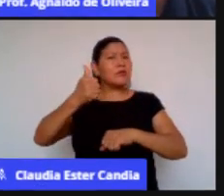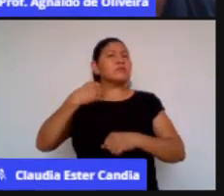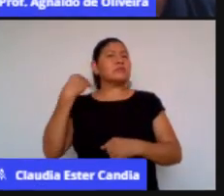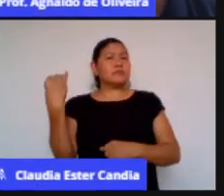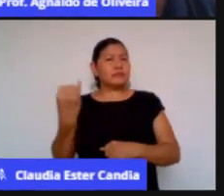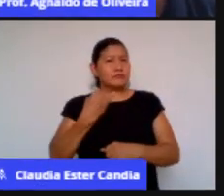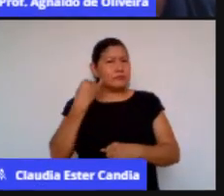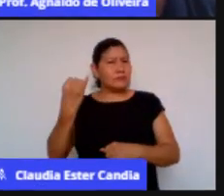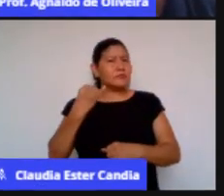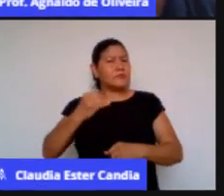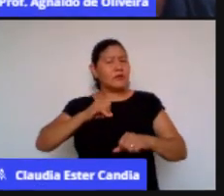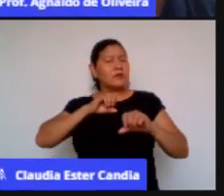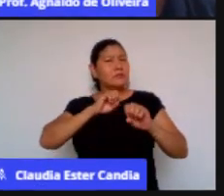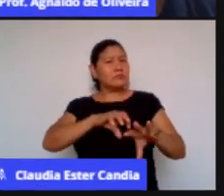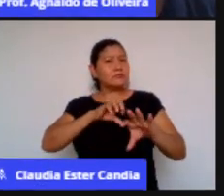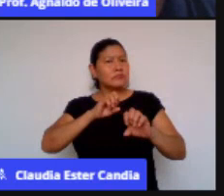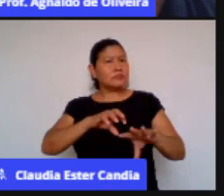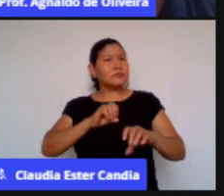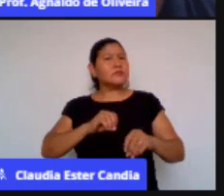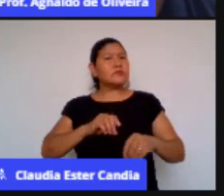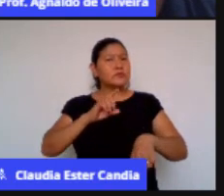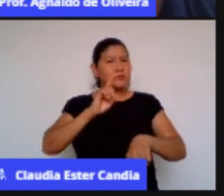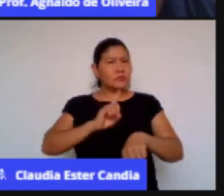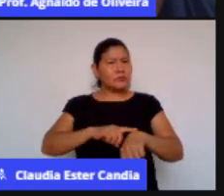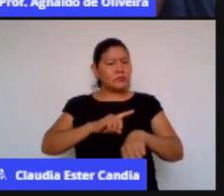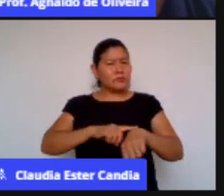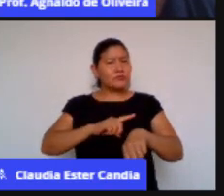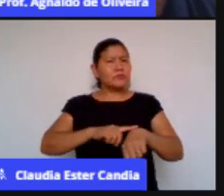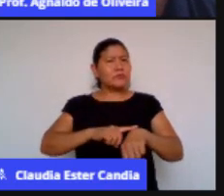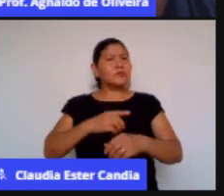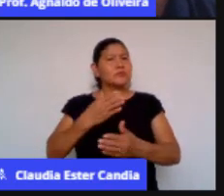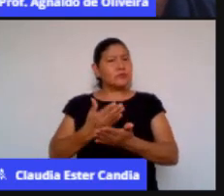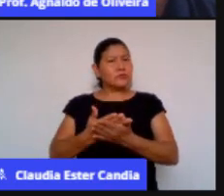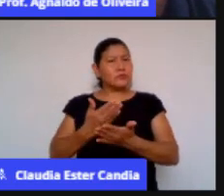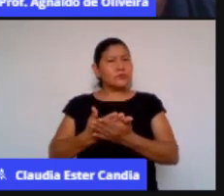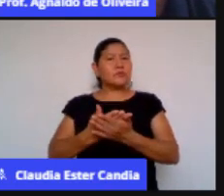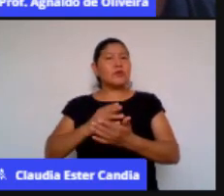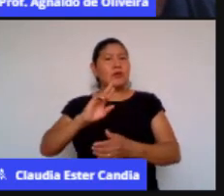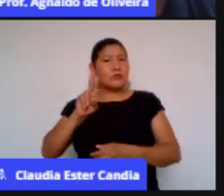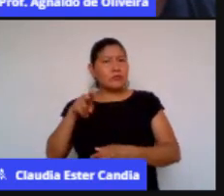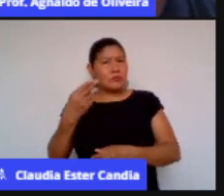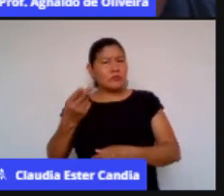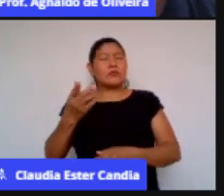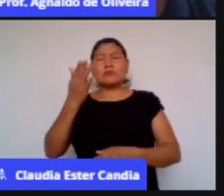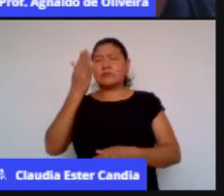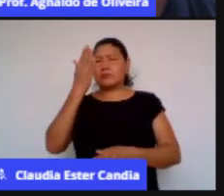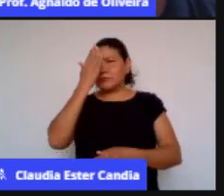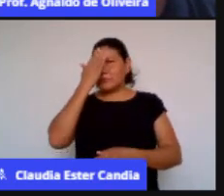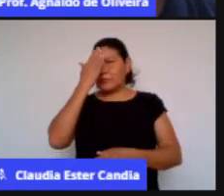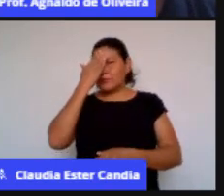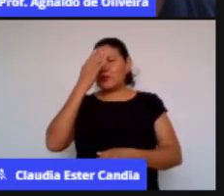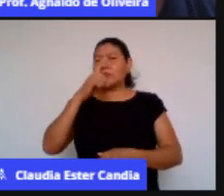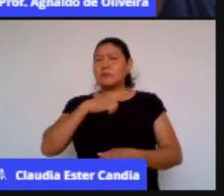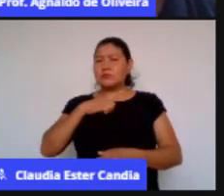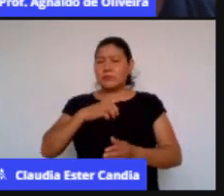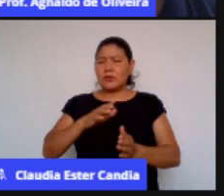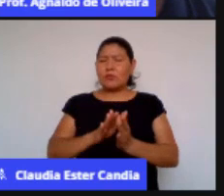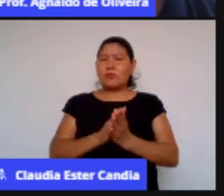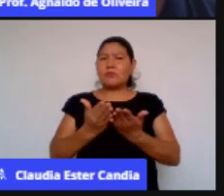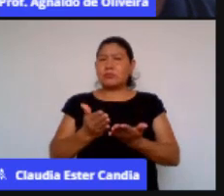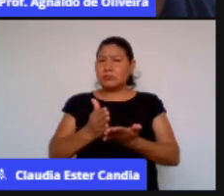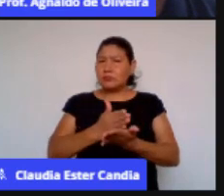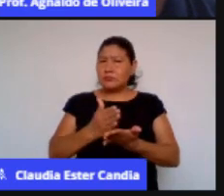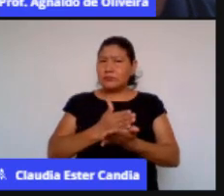único recurso que você vai poder utilizar. Destacando aqui também que nós já temos o livro didático, que você